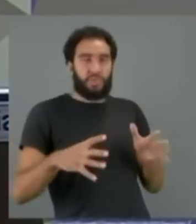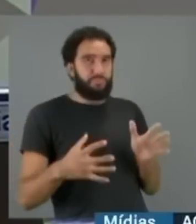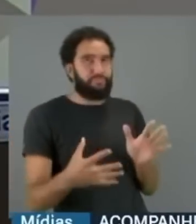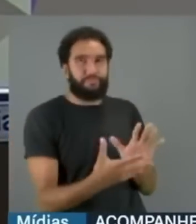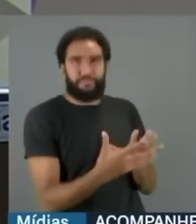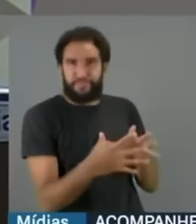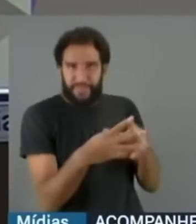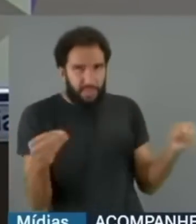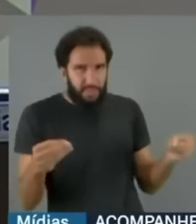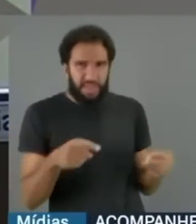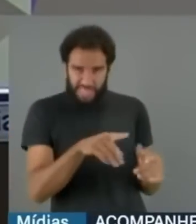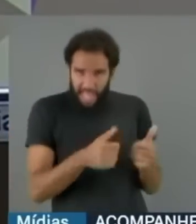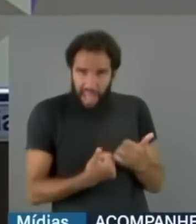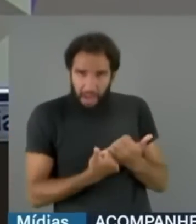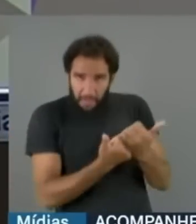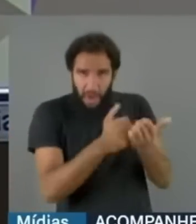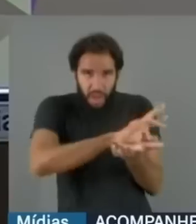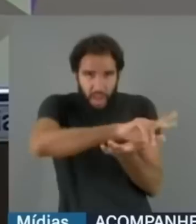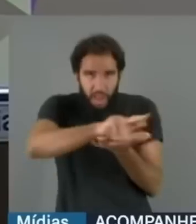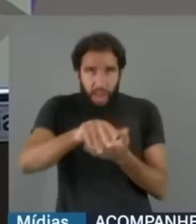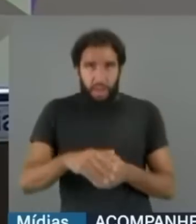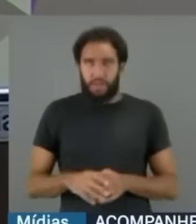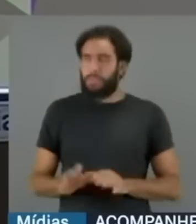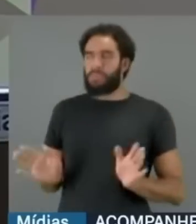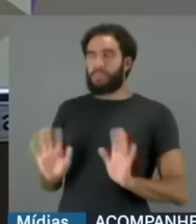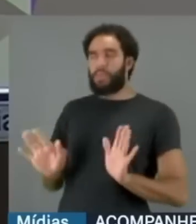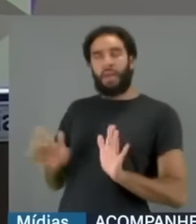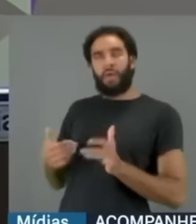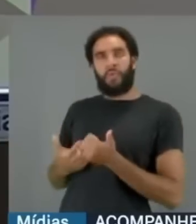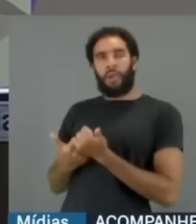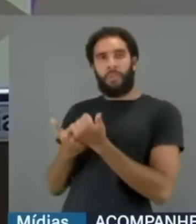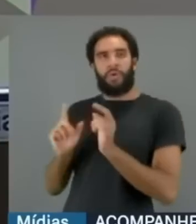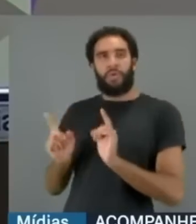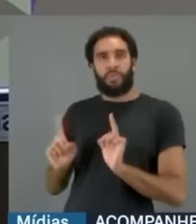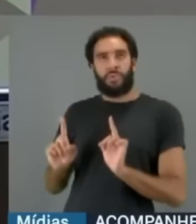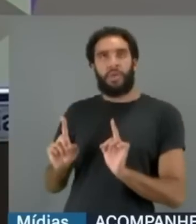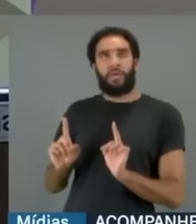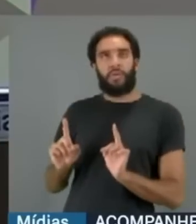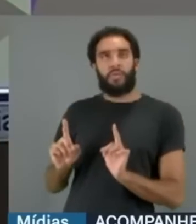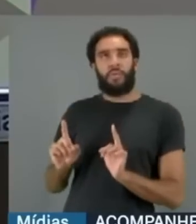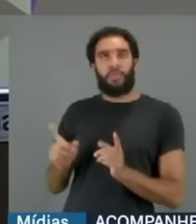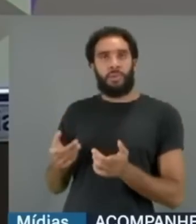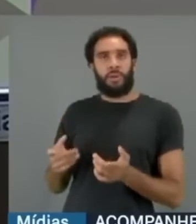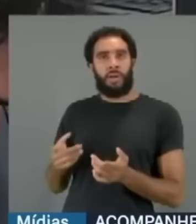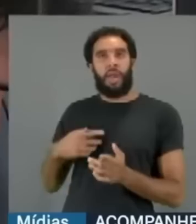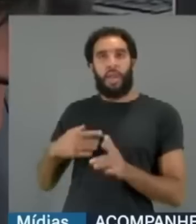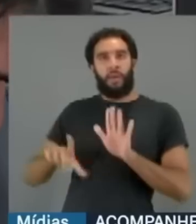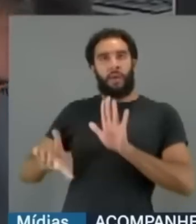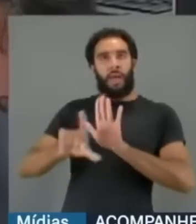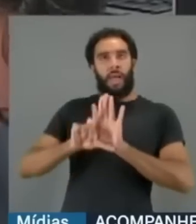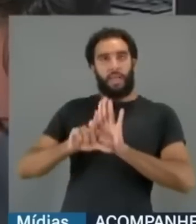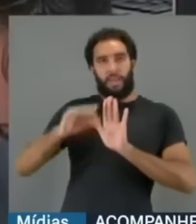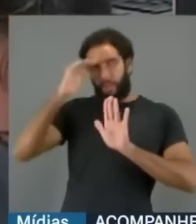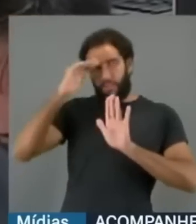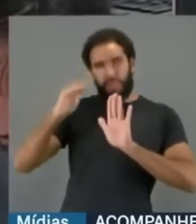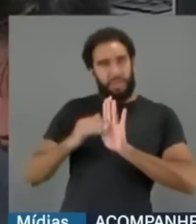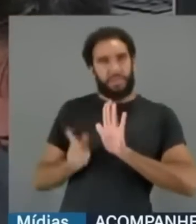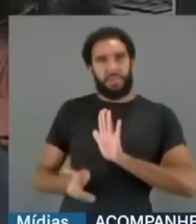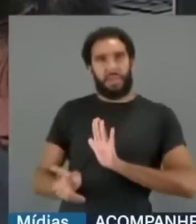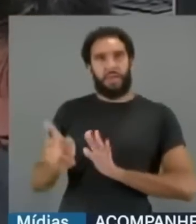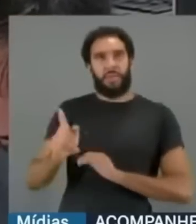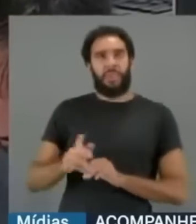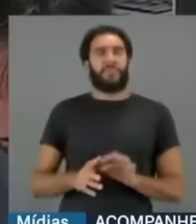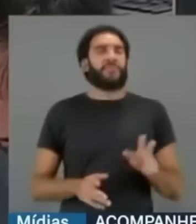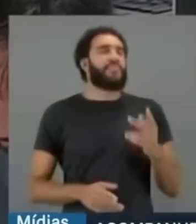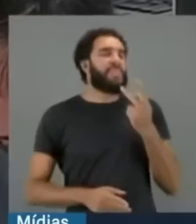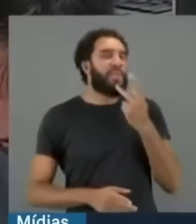militar? O senhor também apoia esses instrumentos? Não apoio. Apoio a legalidade sempre. A legalidade sempre. Quando o senhor